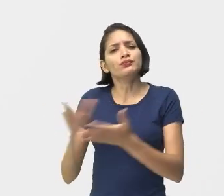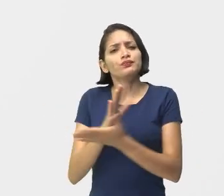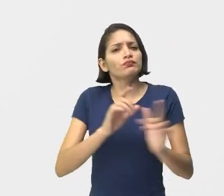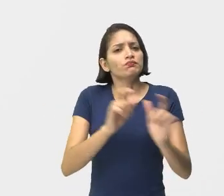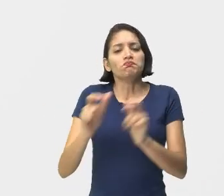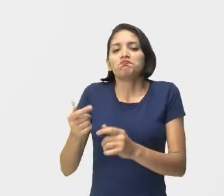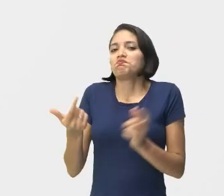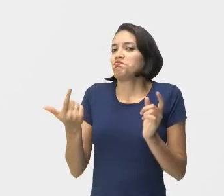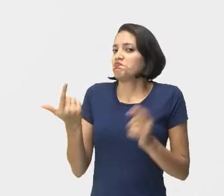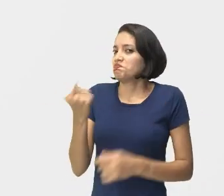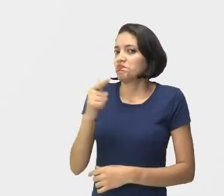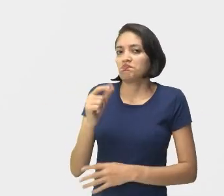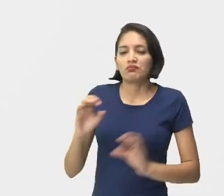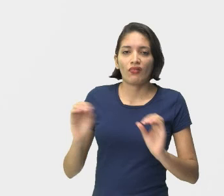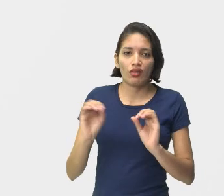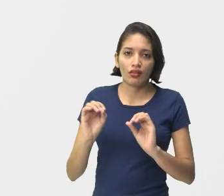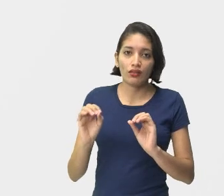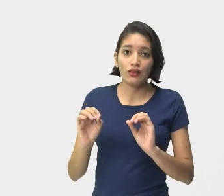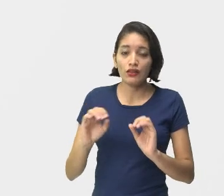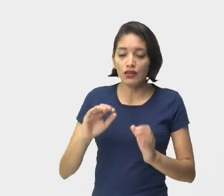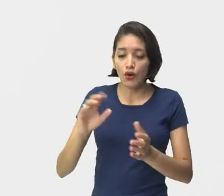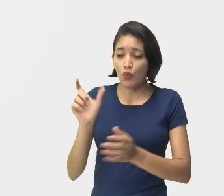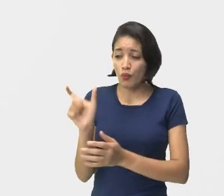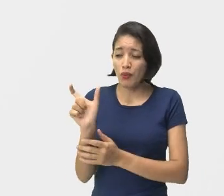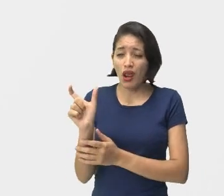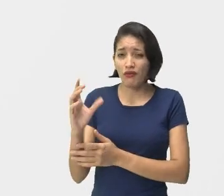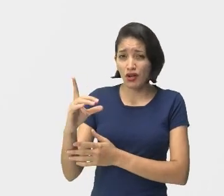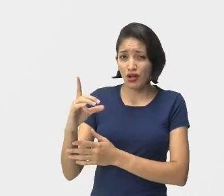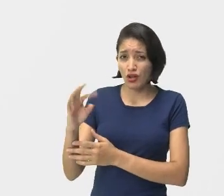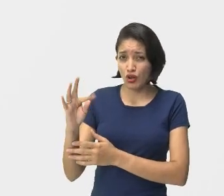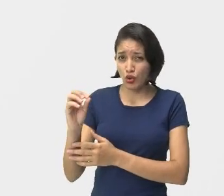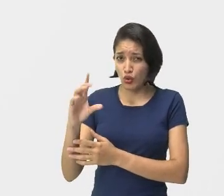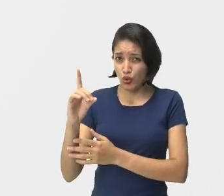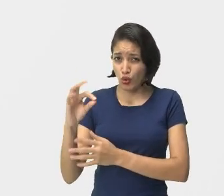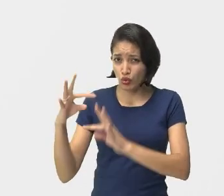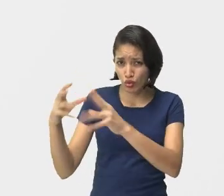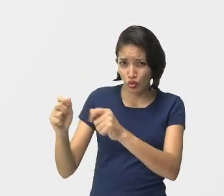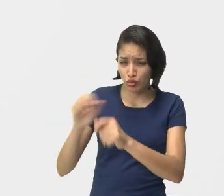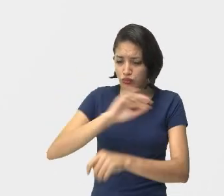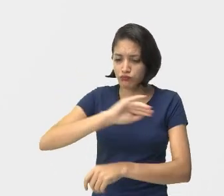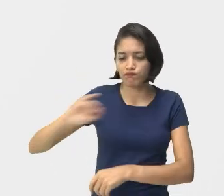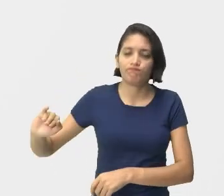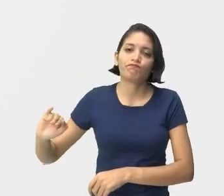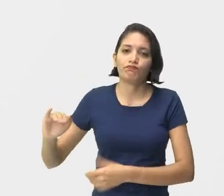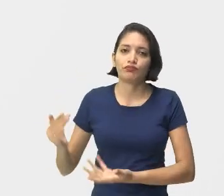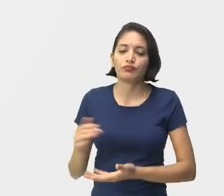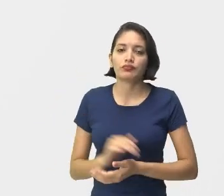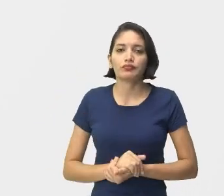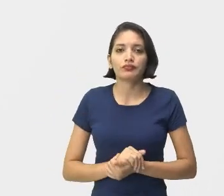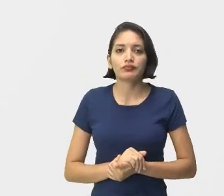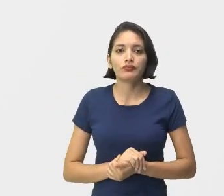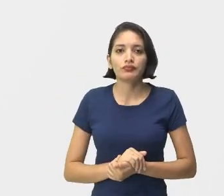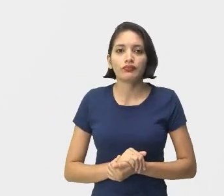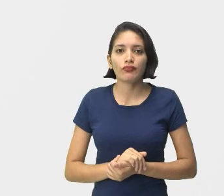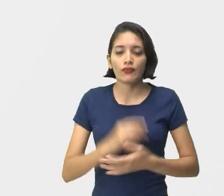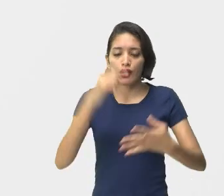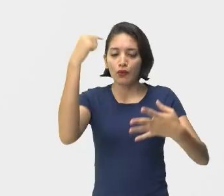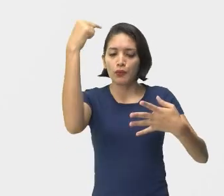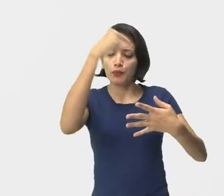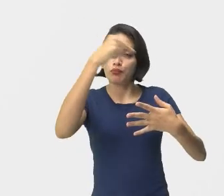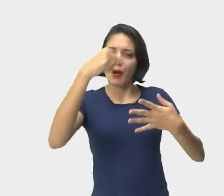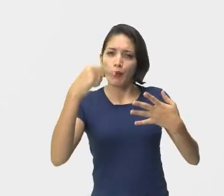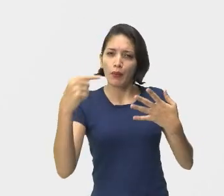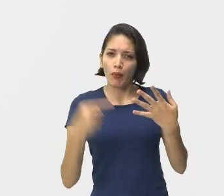tem. Então, tira esse todos, né? Não é para universalizar. Então, pessoal, esses aqui são os pontos,